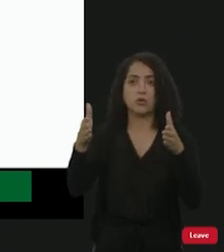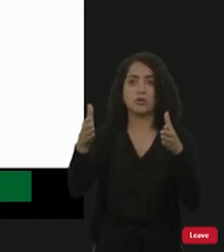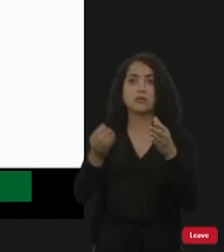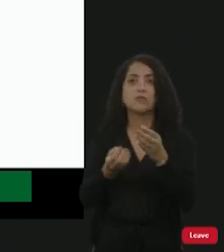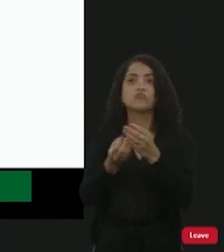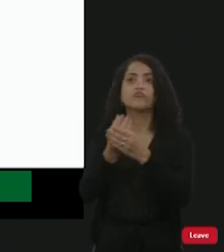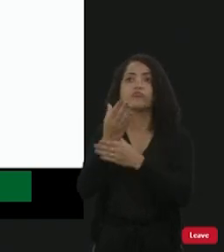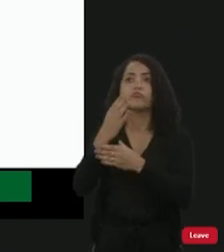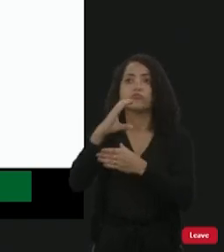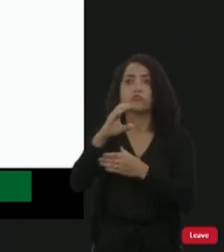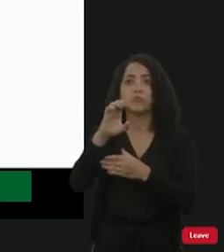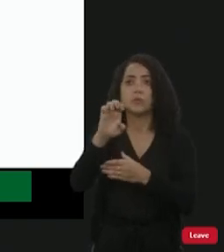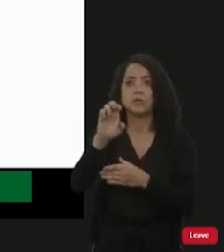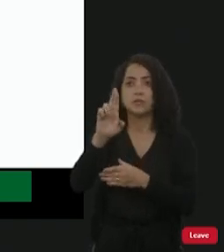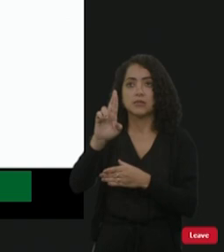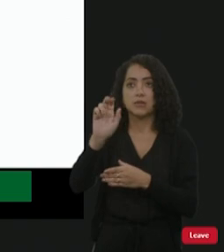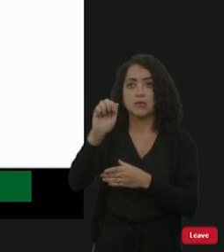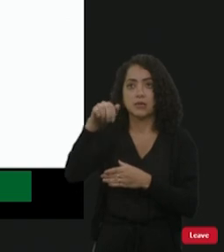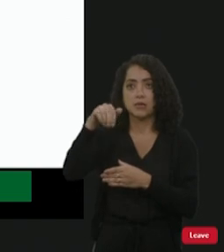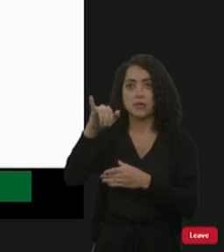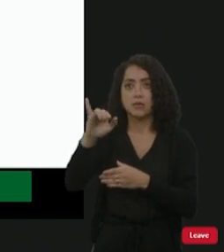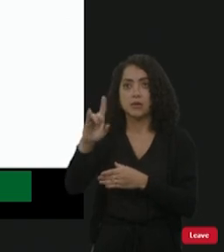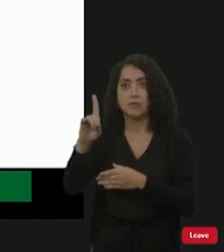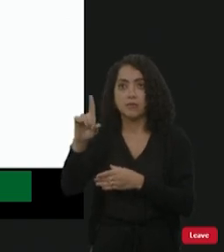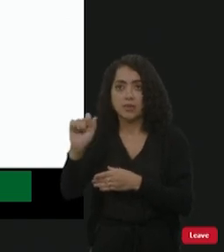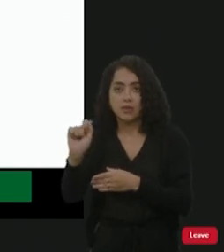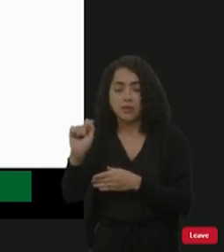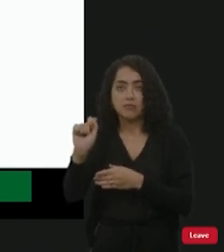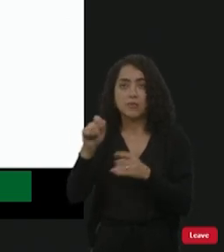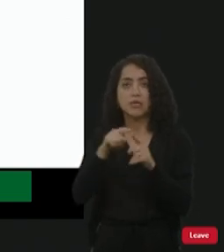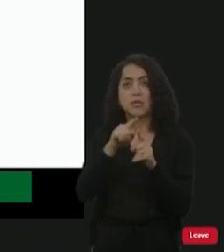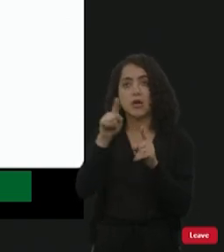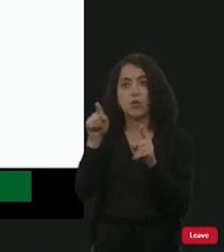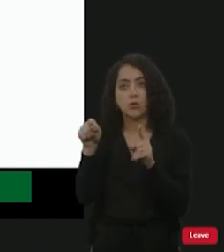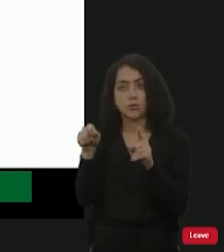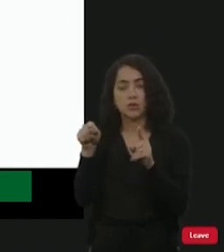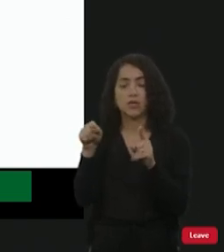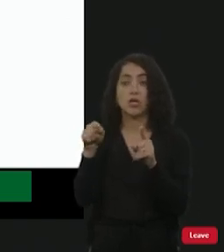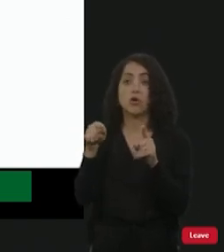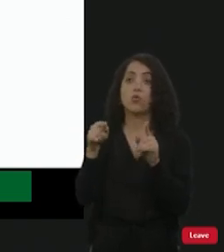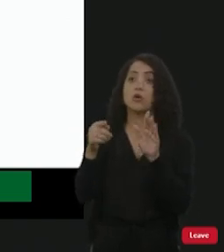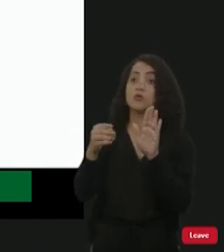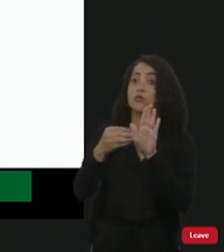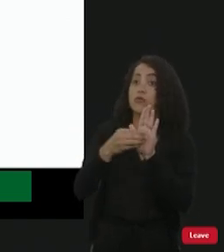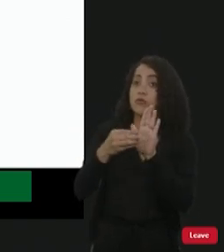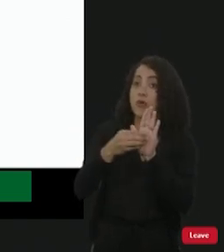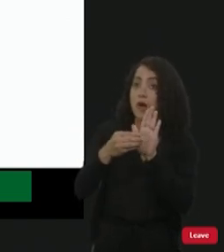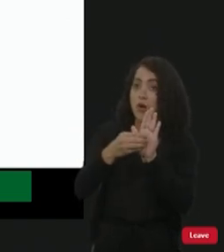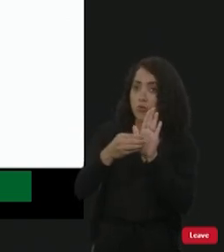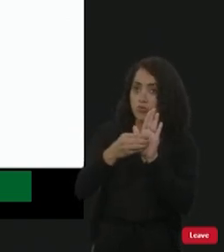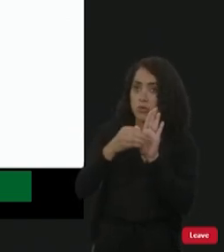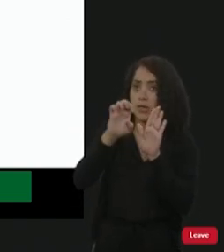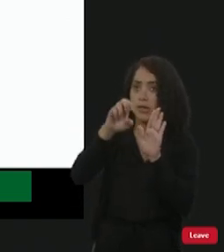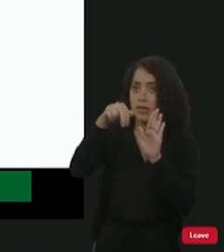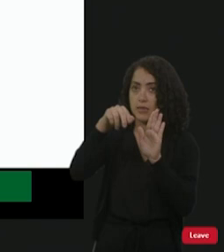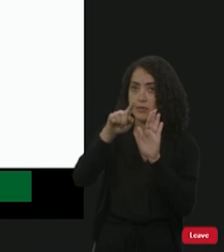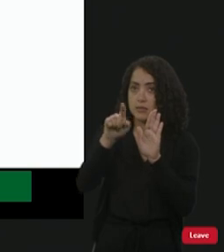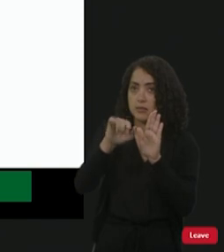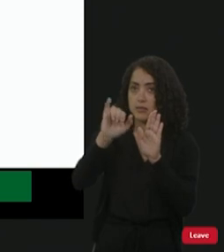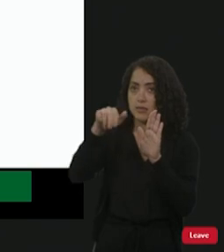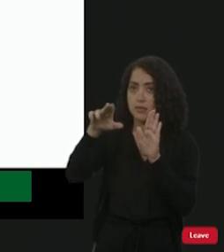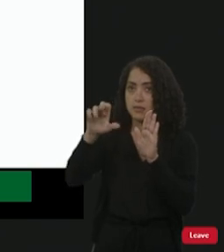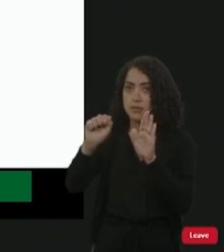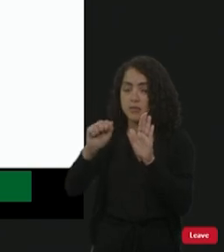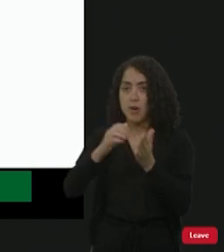ceramida e essa outra substância. Tá? Quando, então, eu tenho deficiência dessa enzima, eu tenho um acúmulo dessa